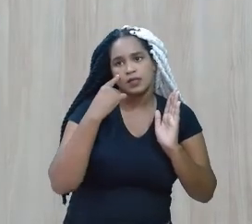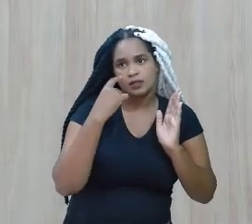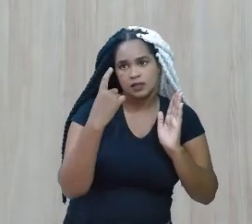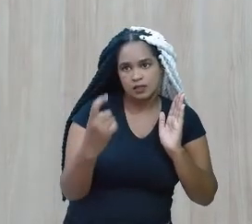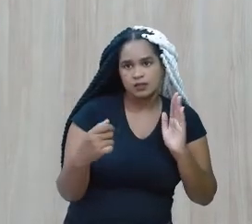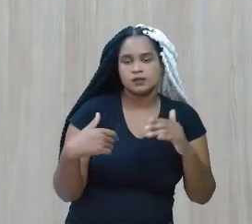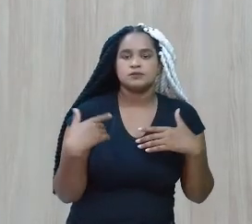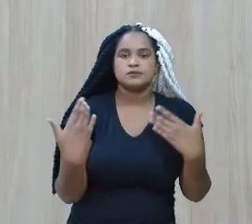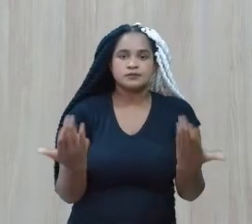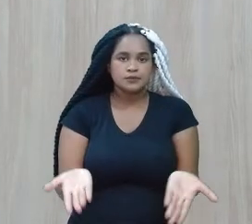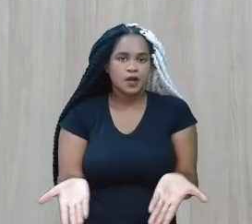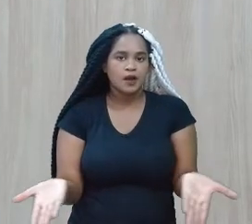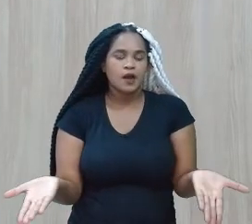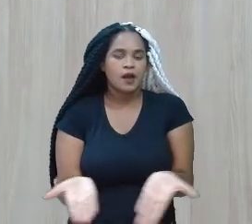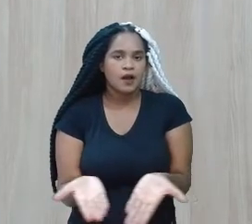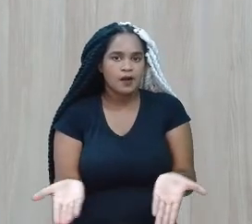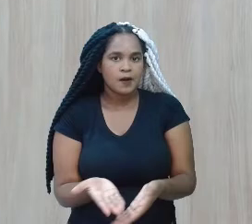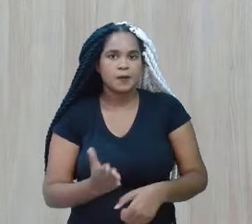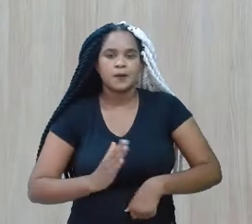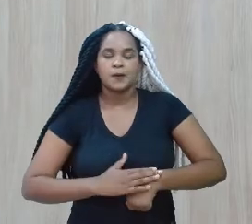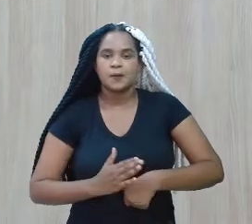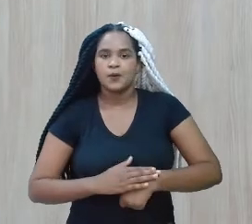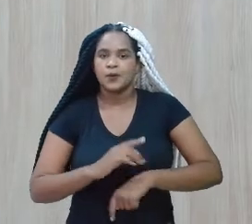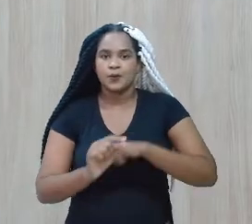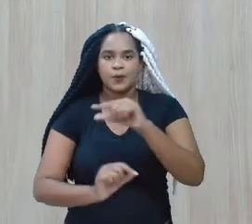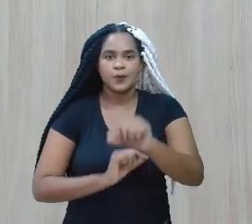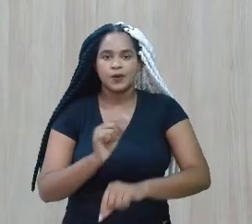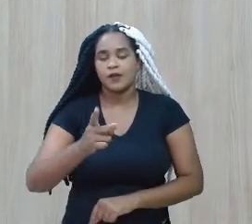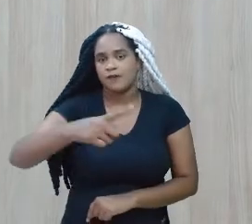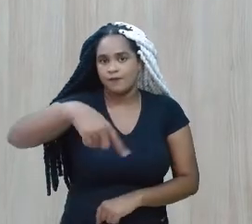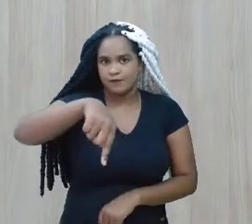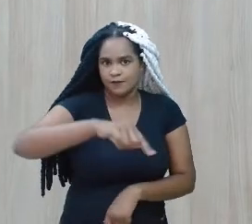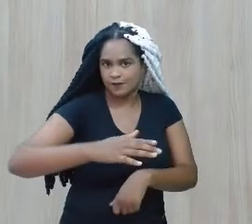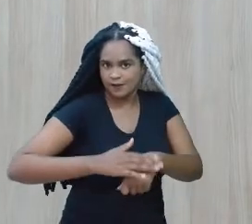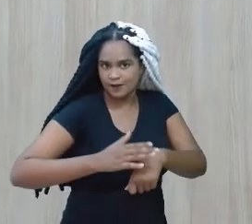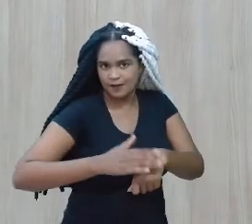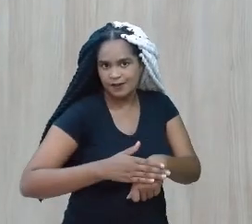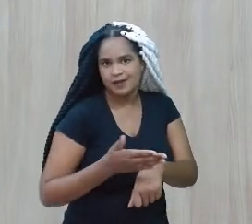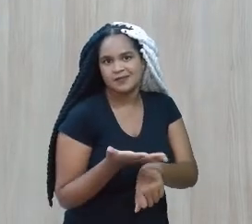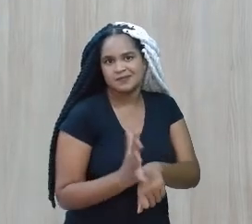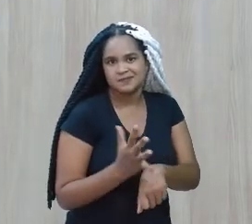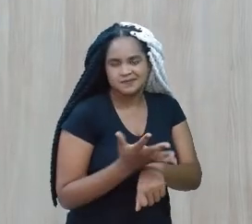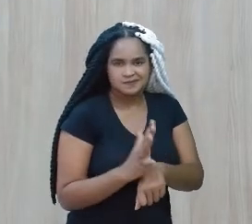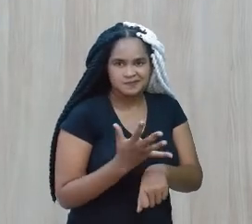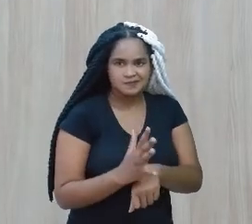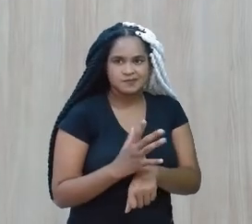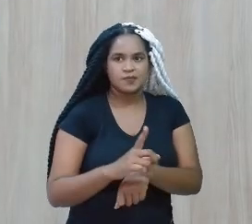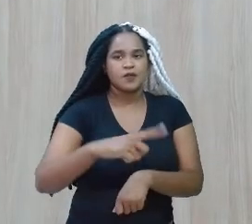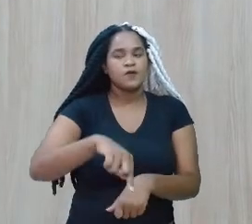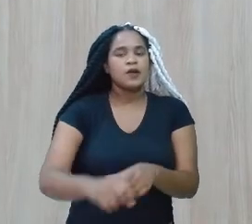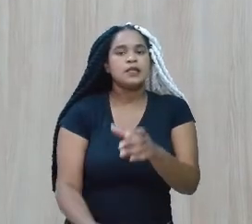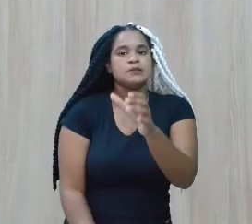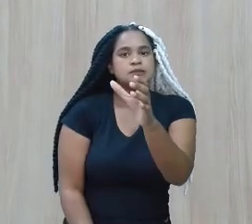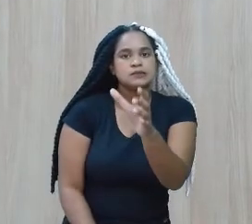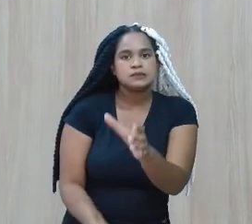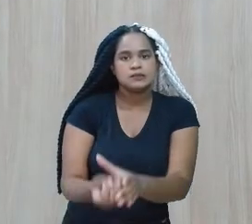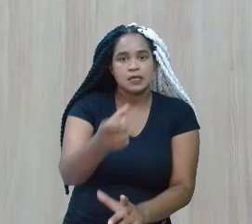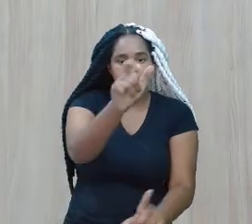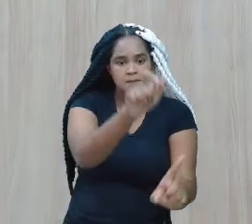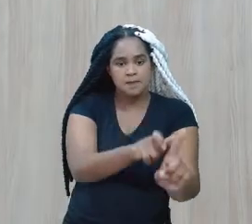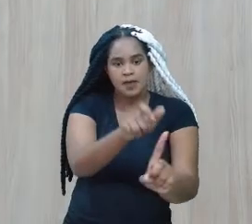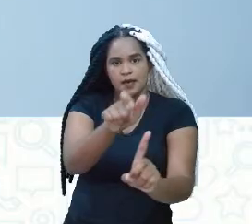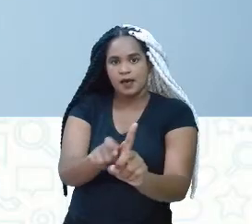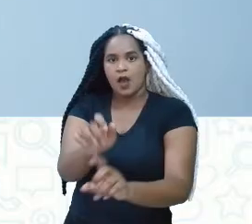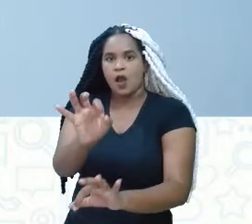para vocês. Mas nesse momento eu gostaria de chamá-los para praticar, não é? Criar um personagem e